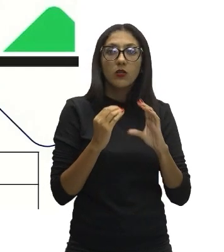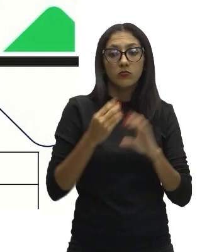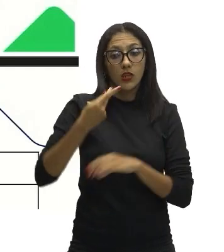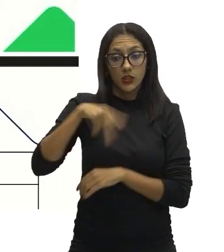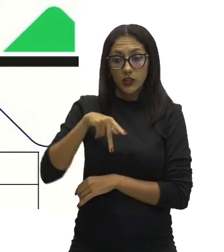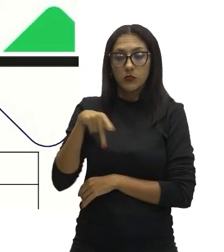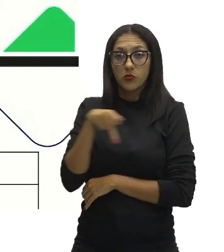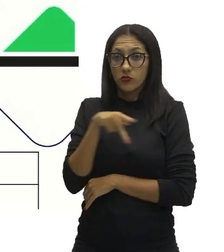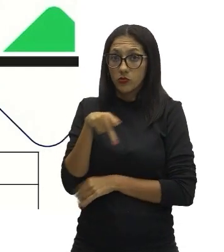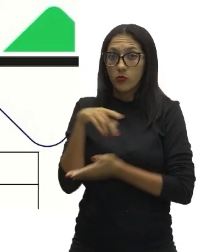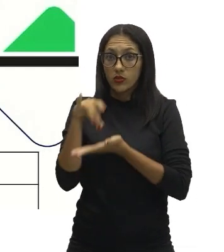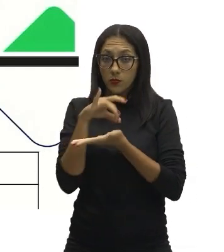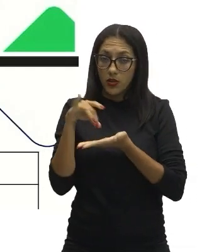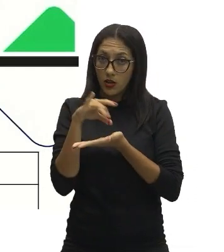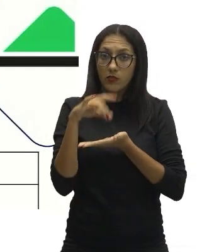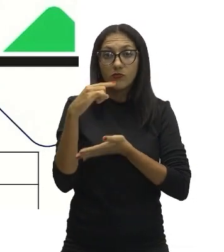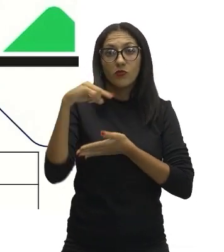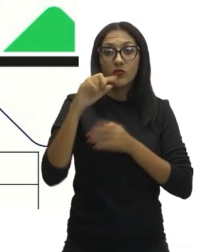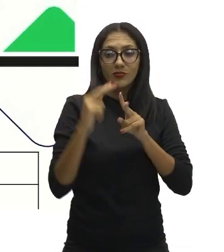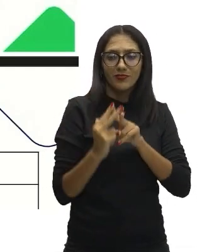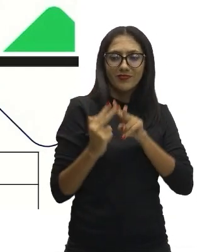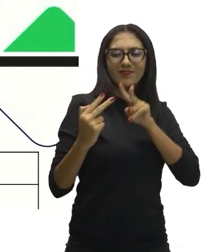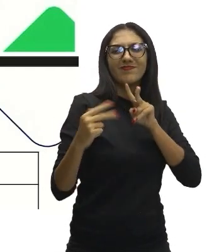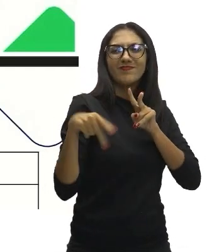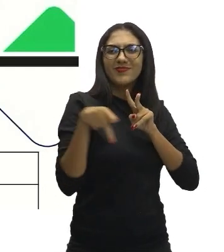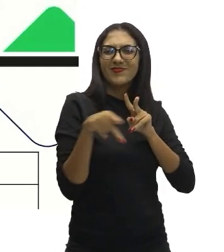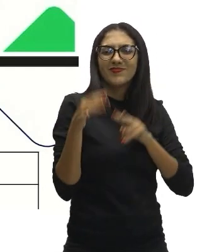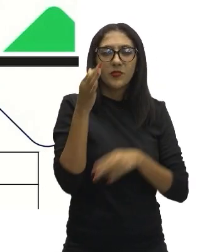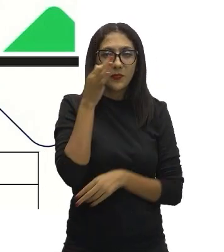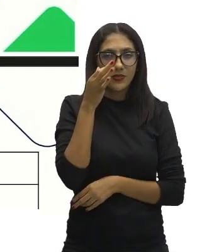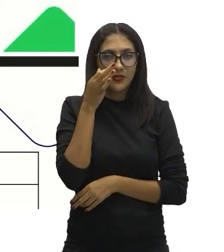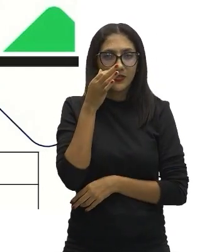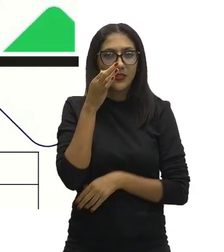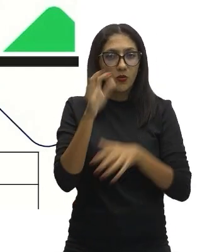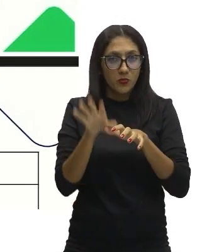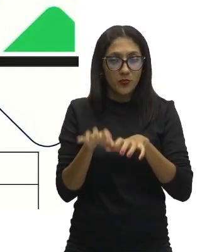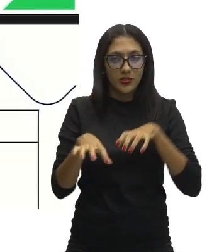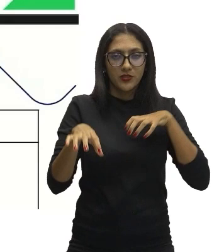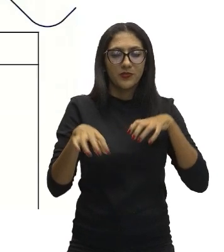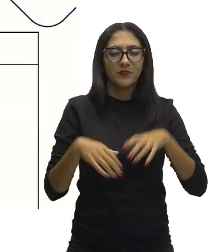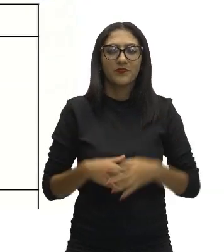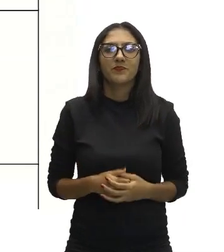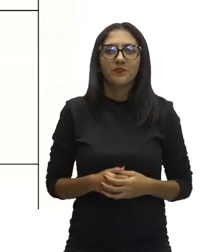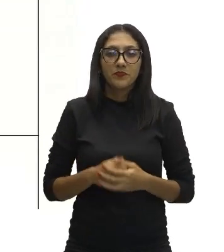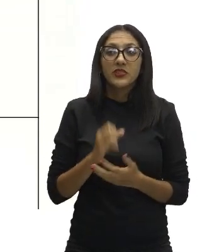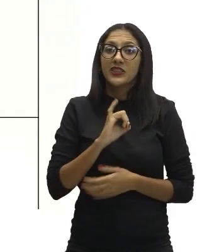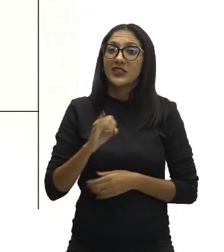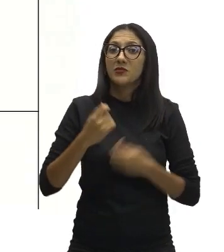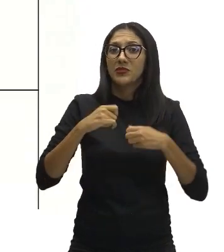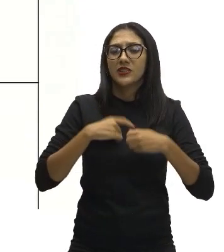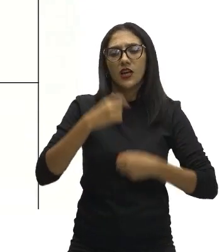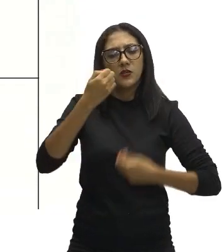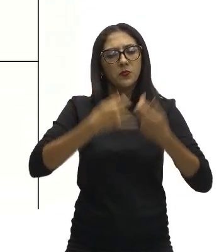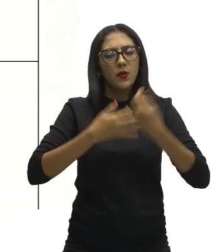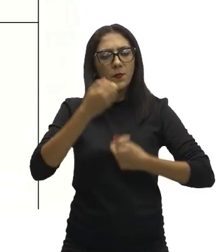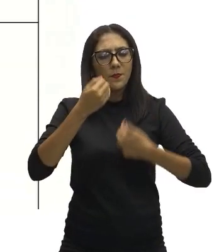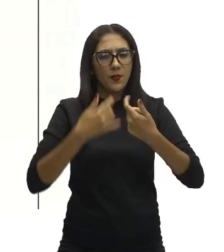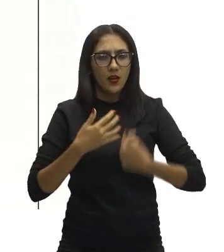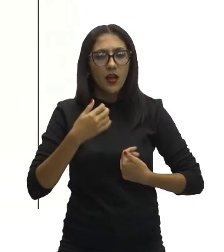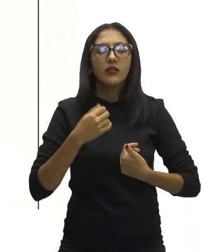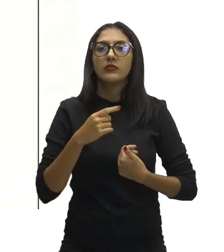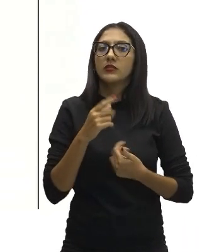com você. Então, de repente, se ele vai fazer uma atividade, que ele precisa de algum material, ele vai com certeza colocar